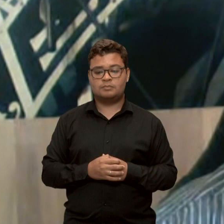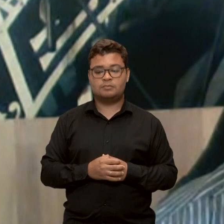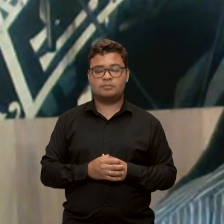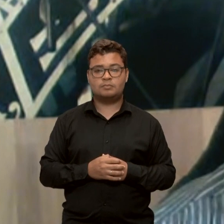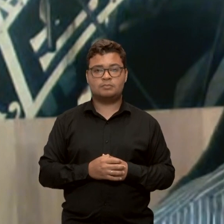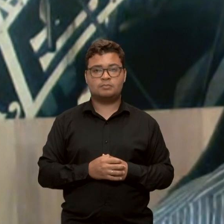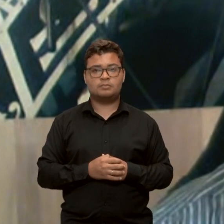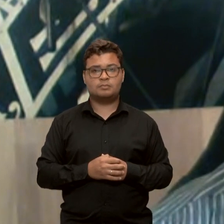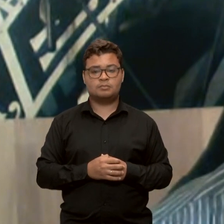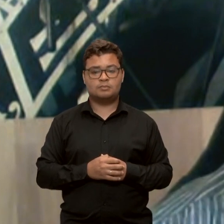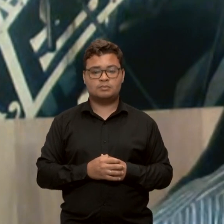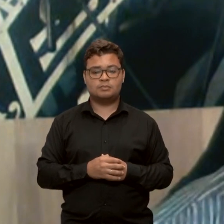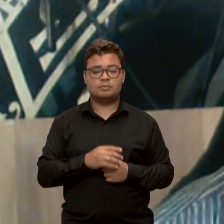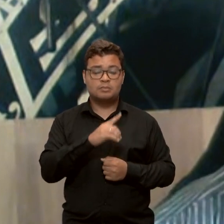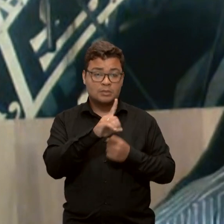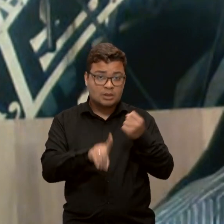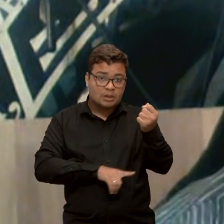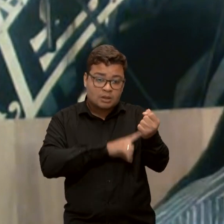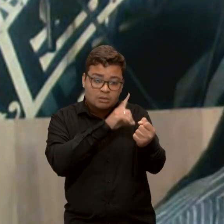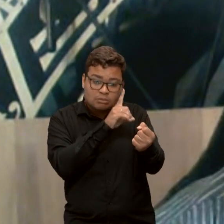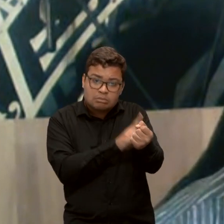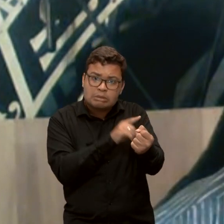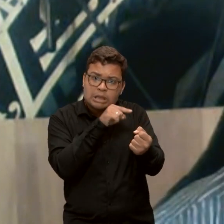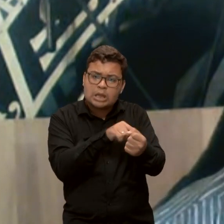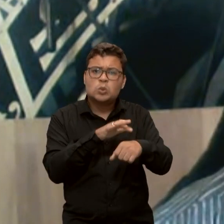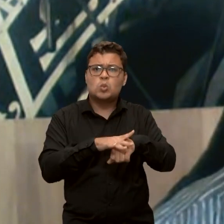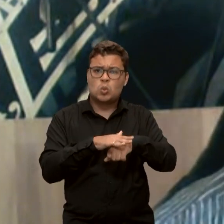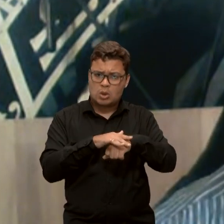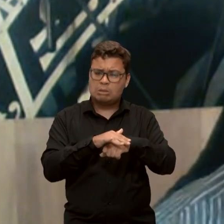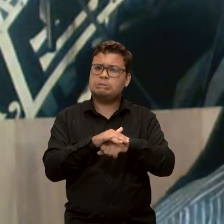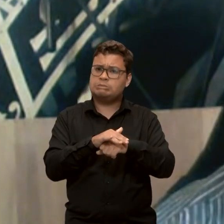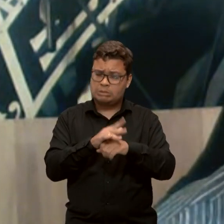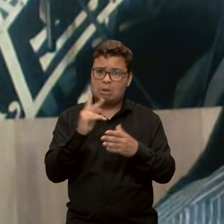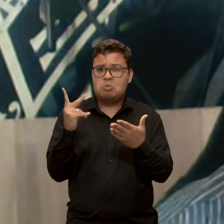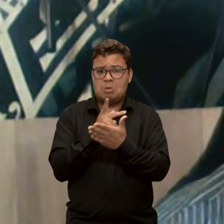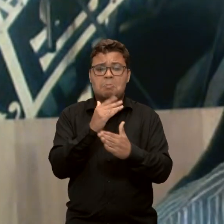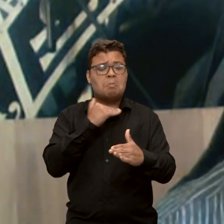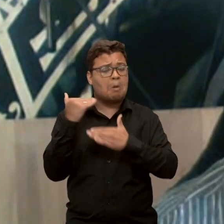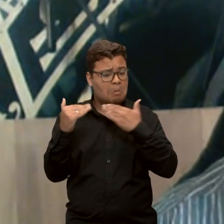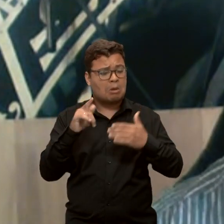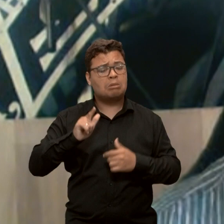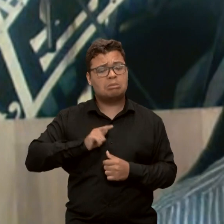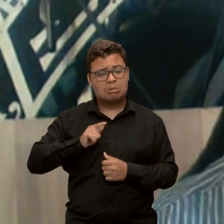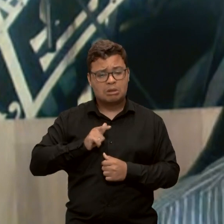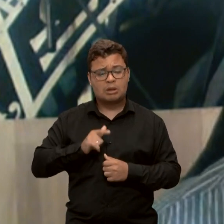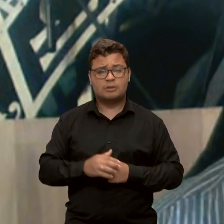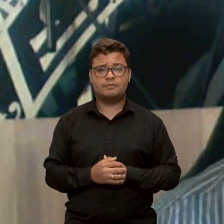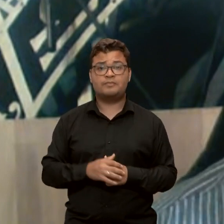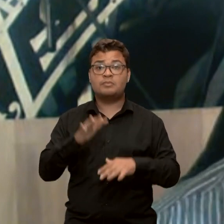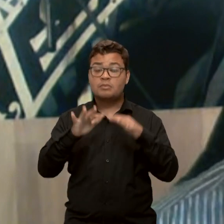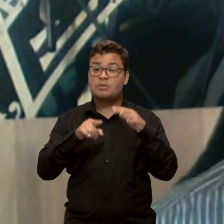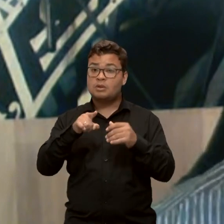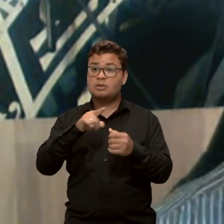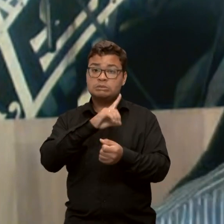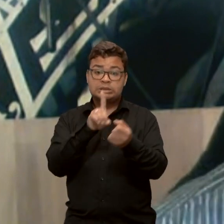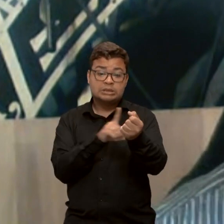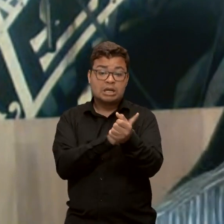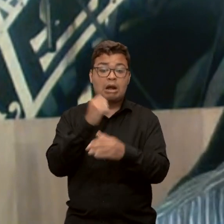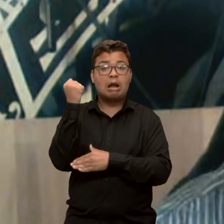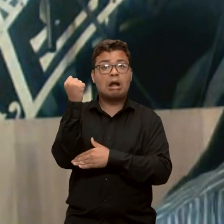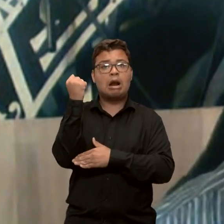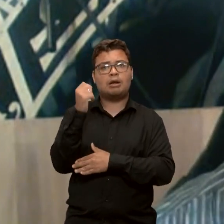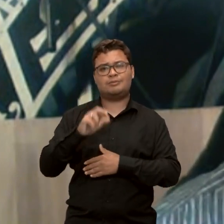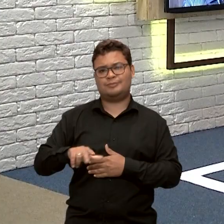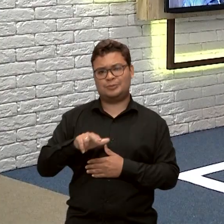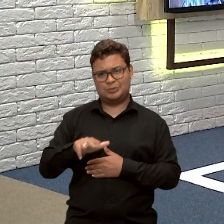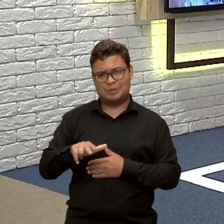país. Camila, sempre muito bom falar com você e com todos que estão em casa. E para quem está assistindo, eu deixo